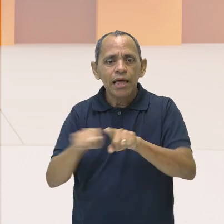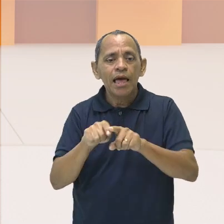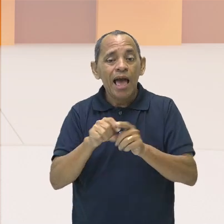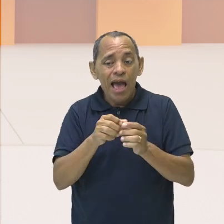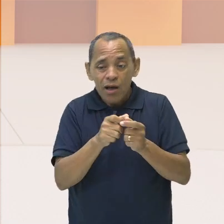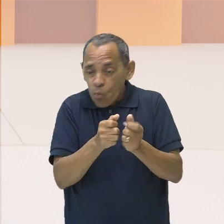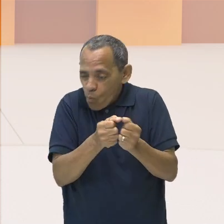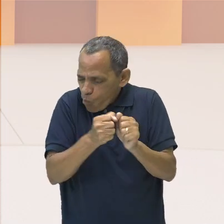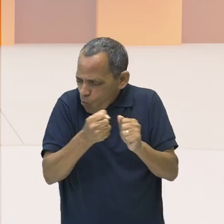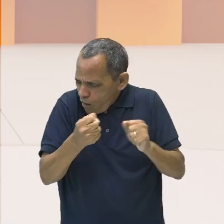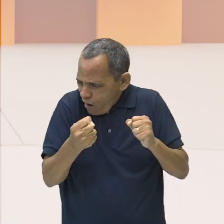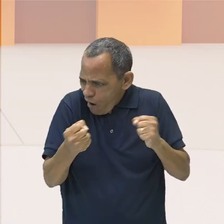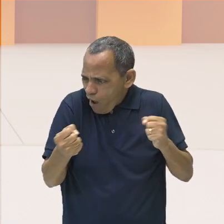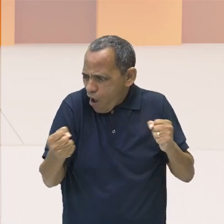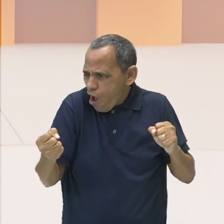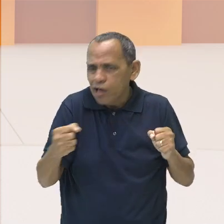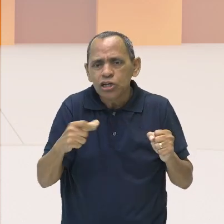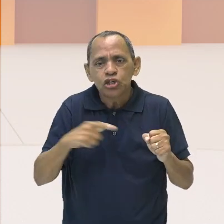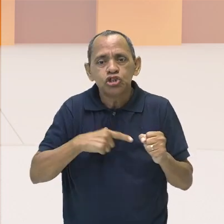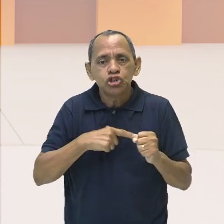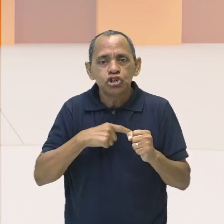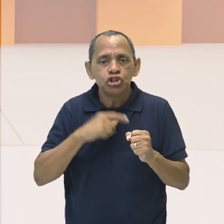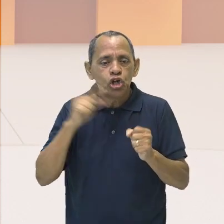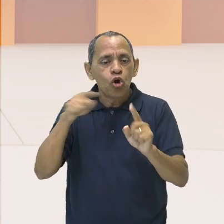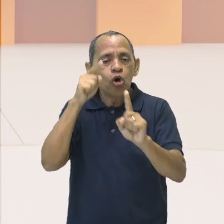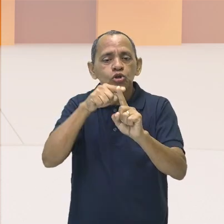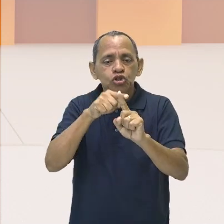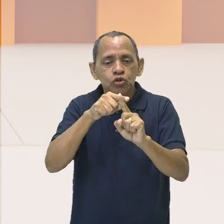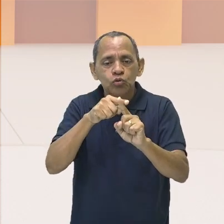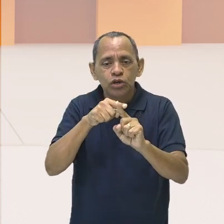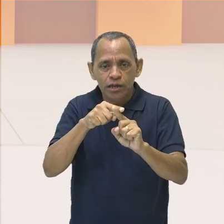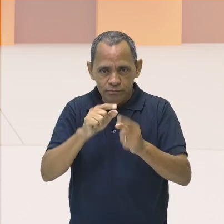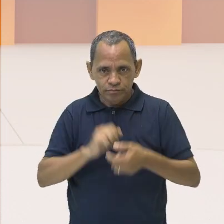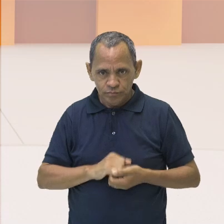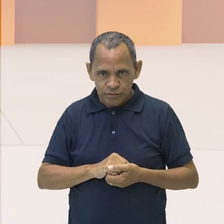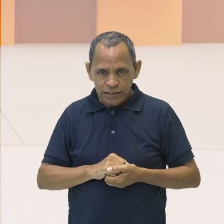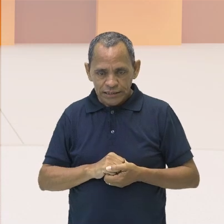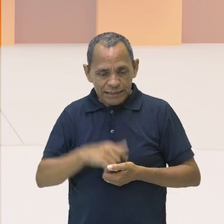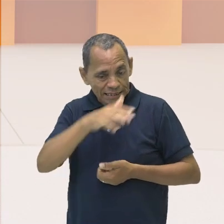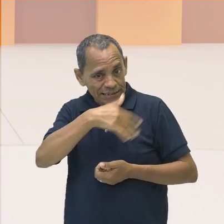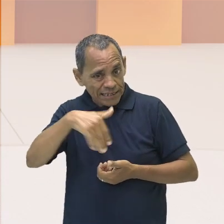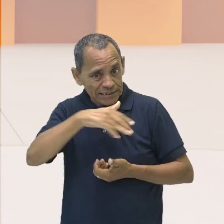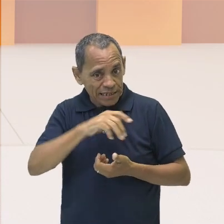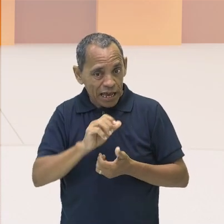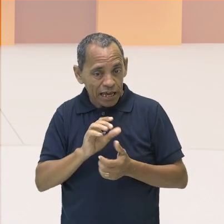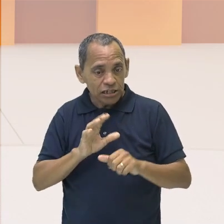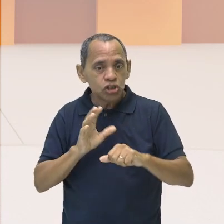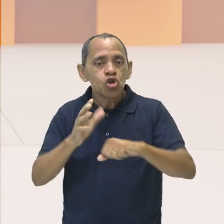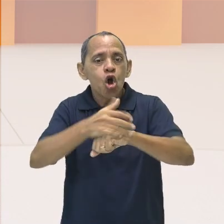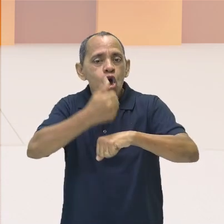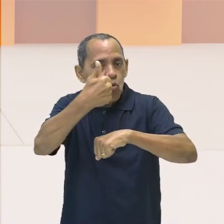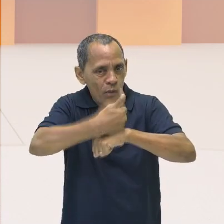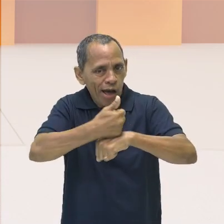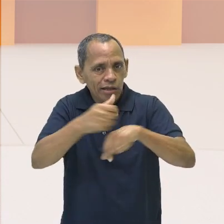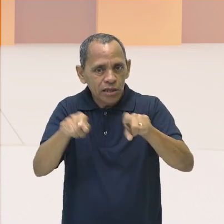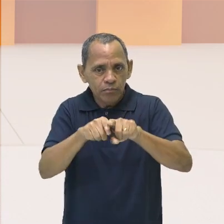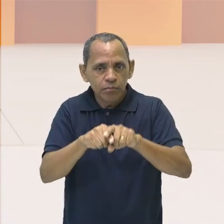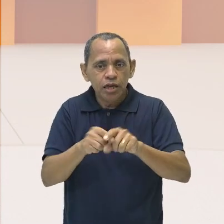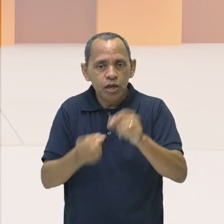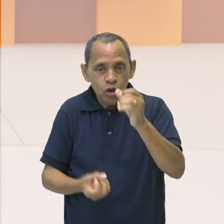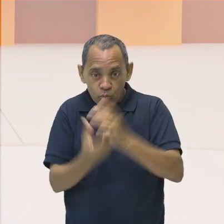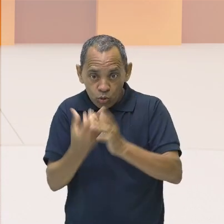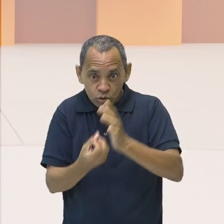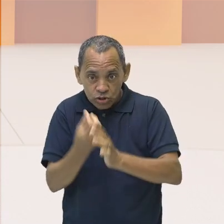que tinham o objetivo de tornar as terras da América Portuguesa ocupadas e também